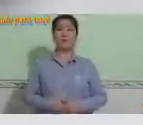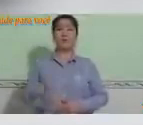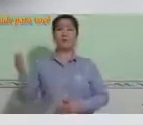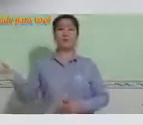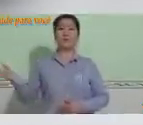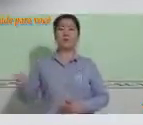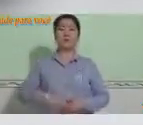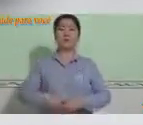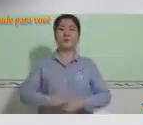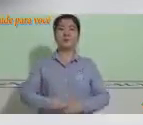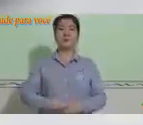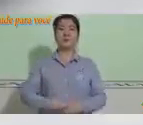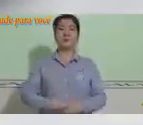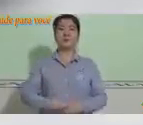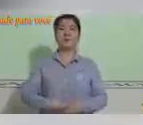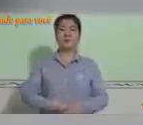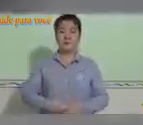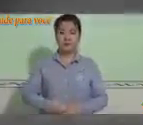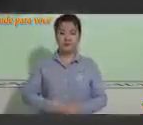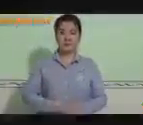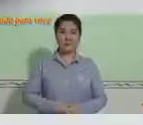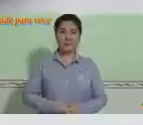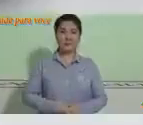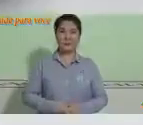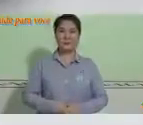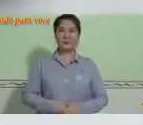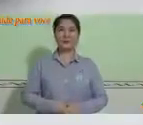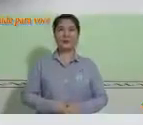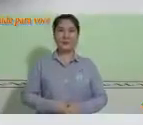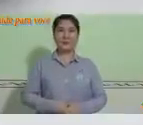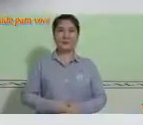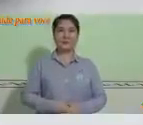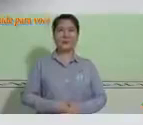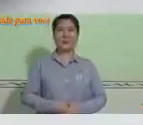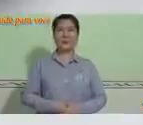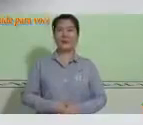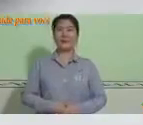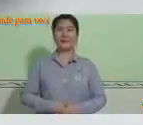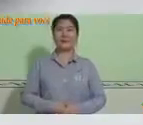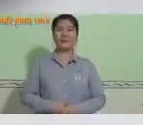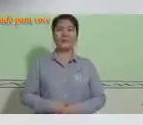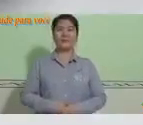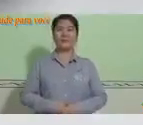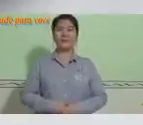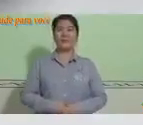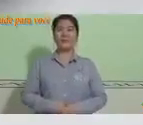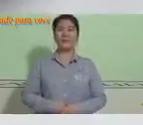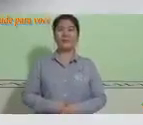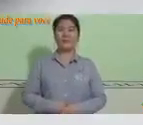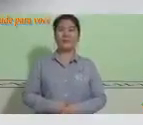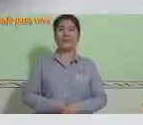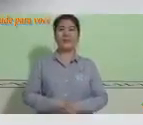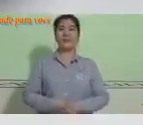A dor no braço que indica infarto costuma estar associada a uma sensação de queimação ou aperto, vírgula, além de dor no peito,